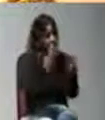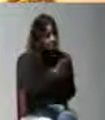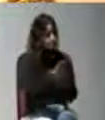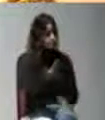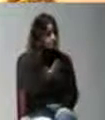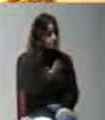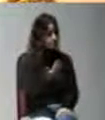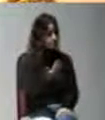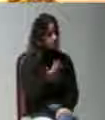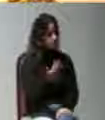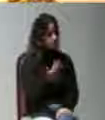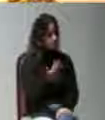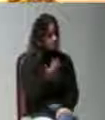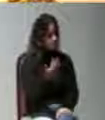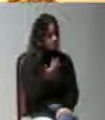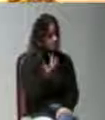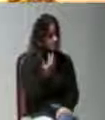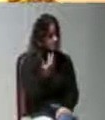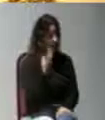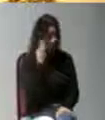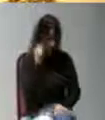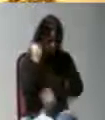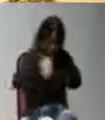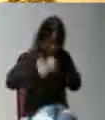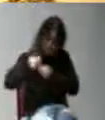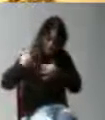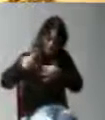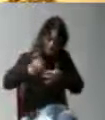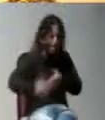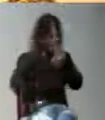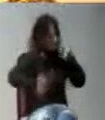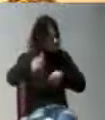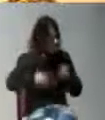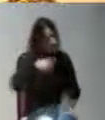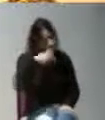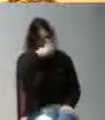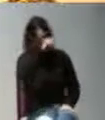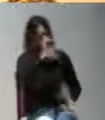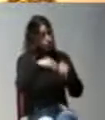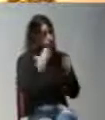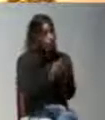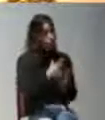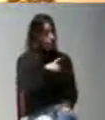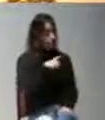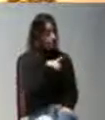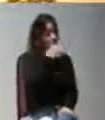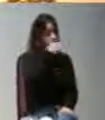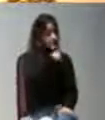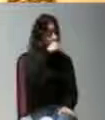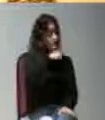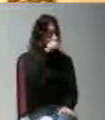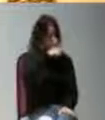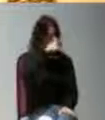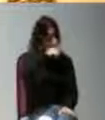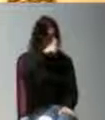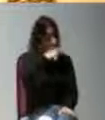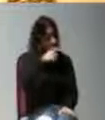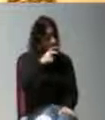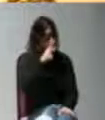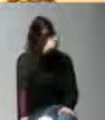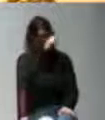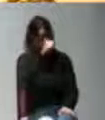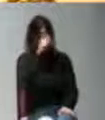discutiu nas últimas duas décadas. A escola tem um déficit muito grande para a população jovem deste país chamado